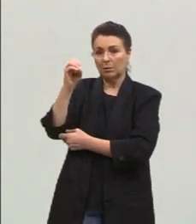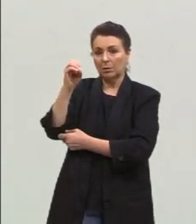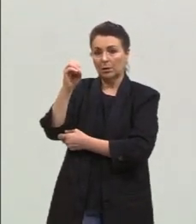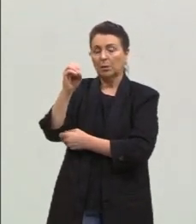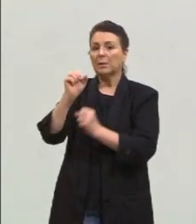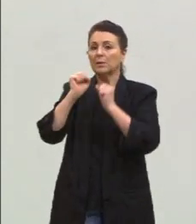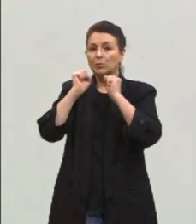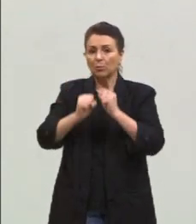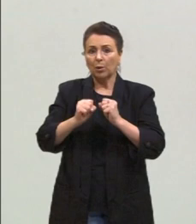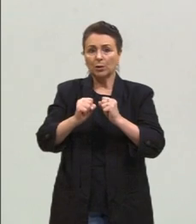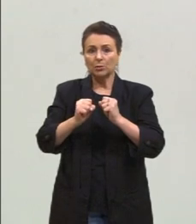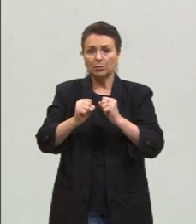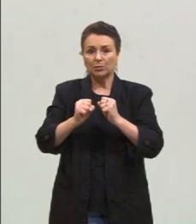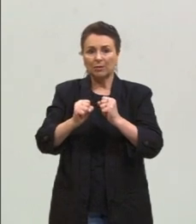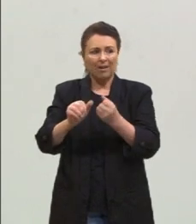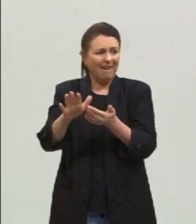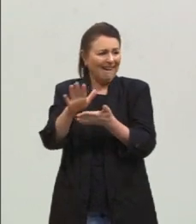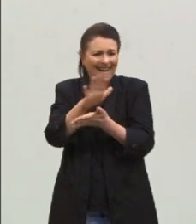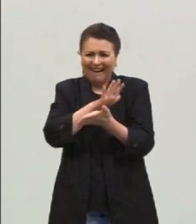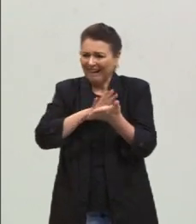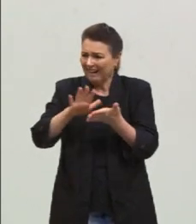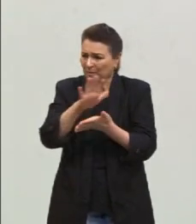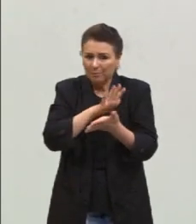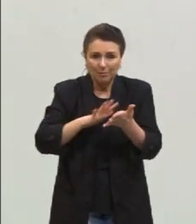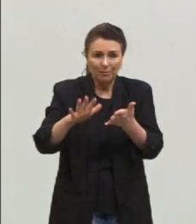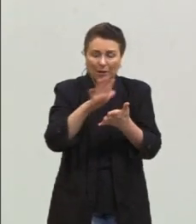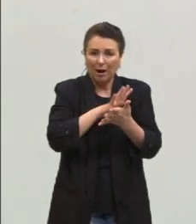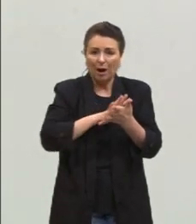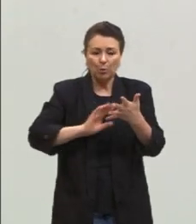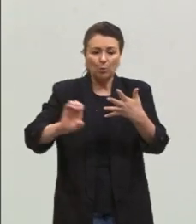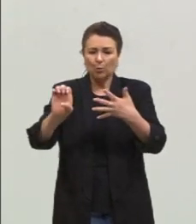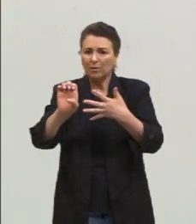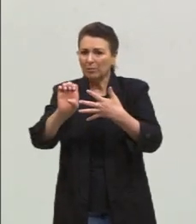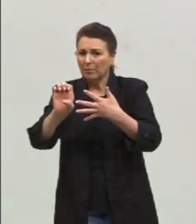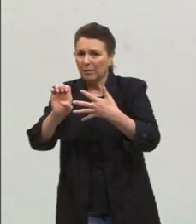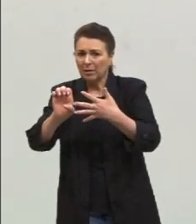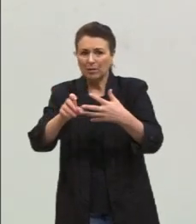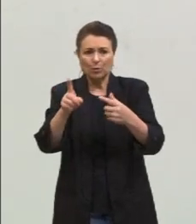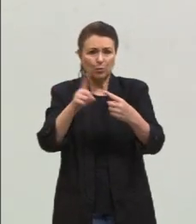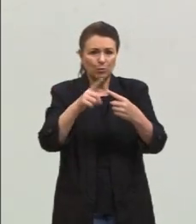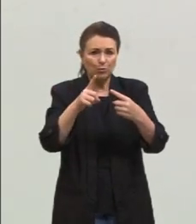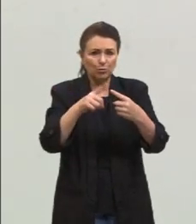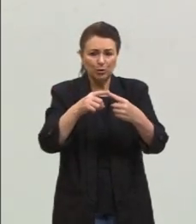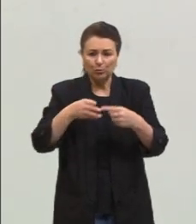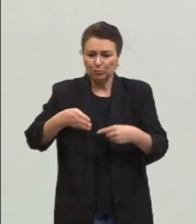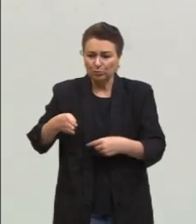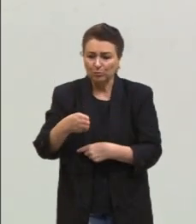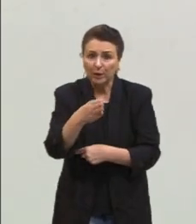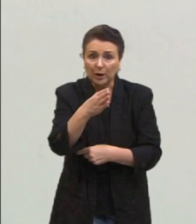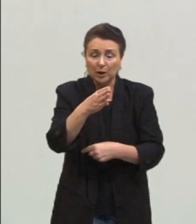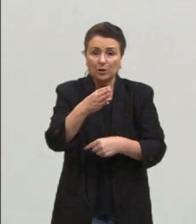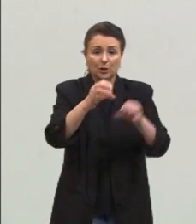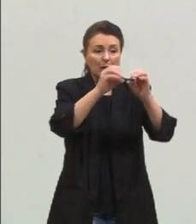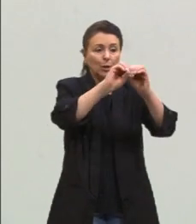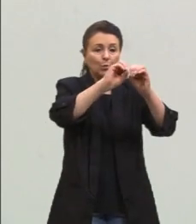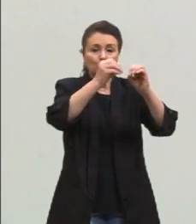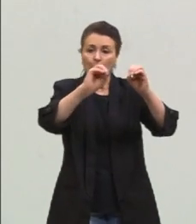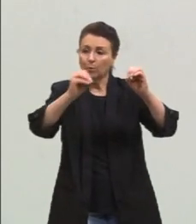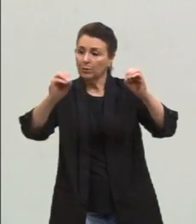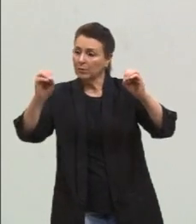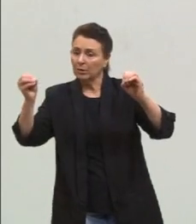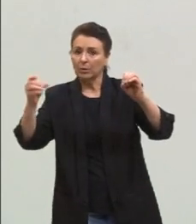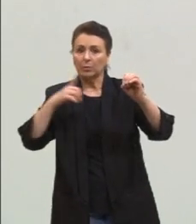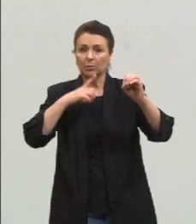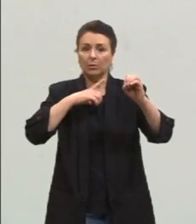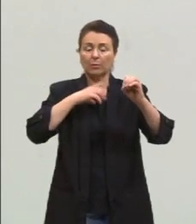exterminar espécies inteiras né pode inviabilizar a vida de alguns peixes do Oceano pode inviabilizar